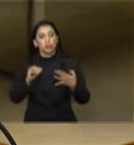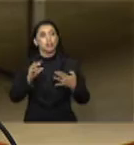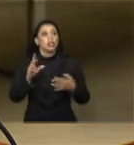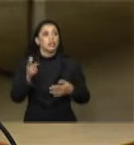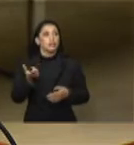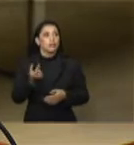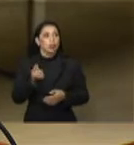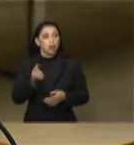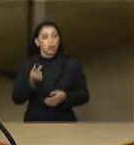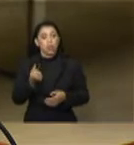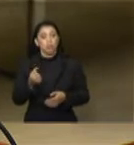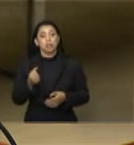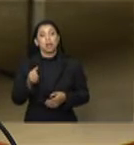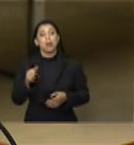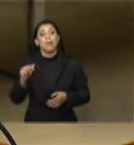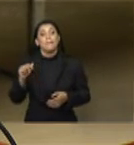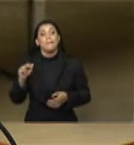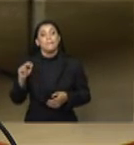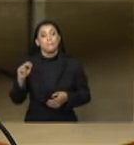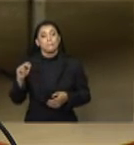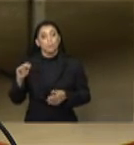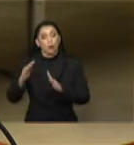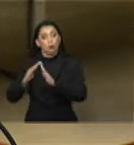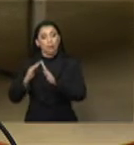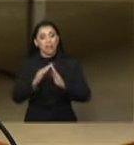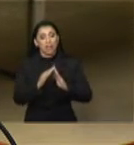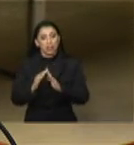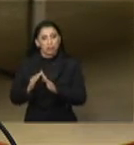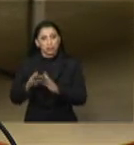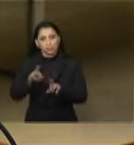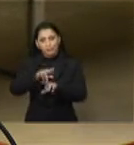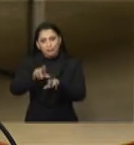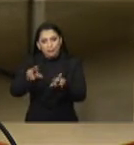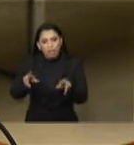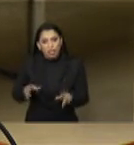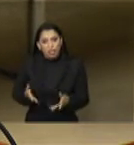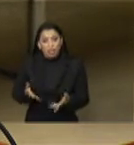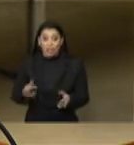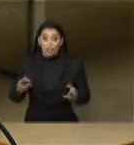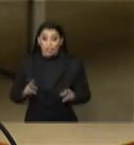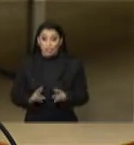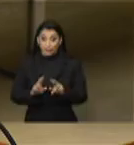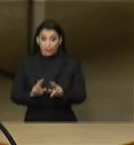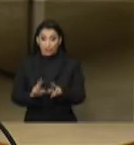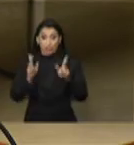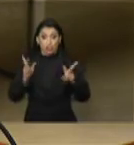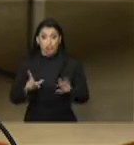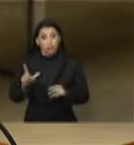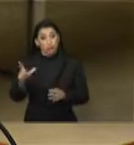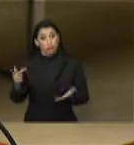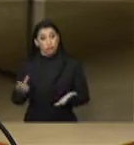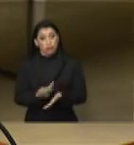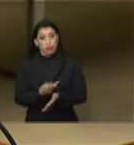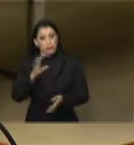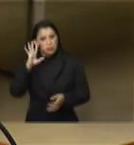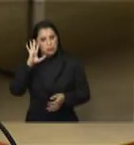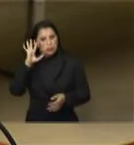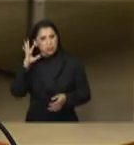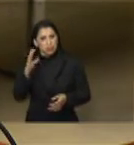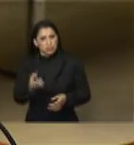ou seja um objeto completamente distinto daquele que foi enfrentado na decisão